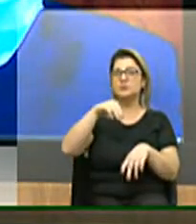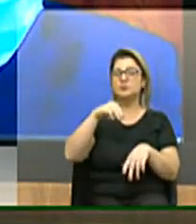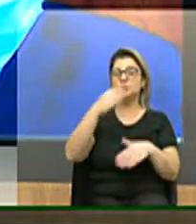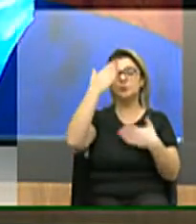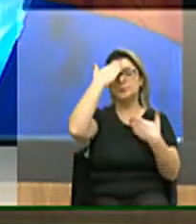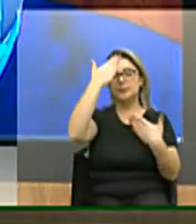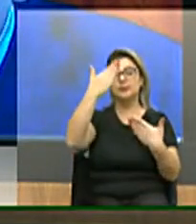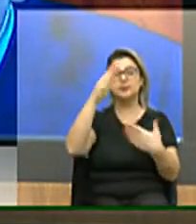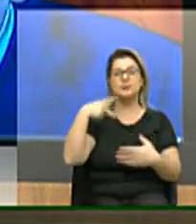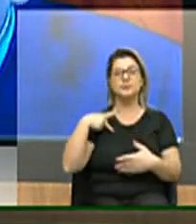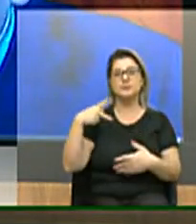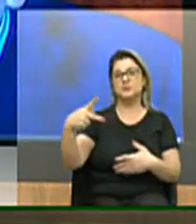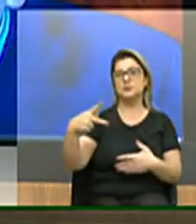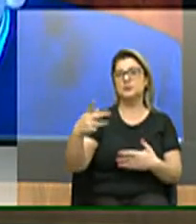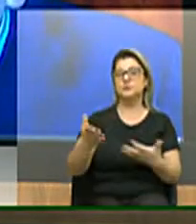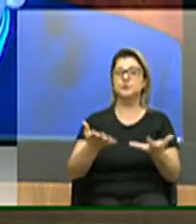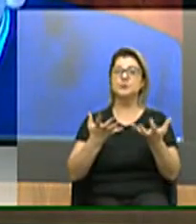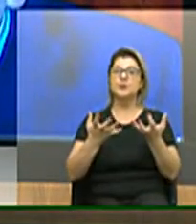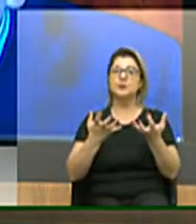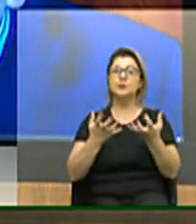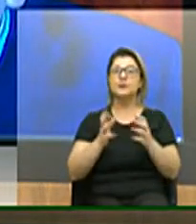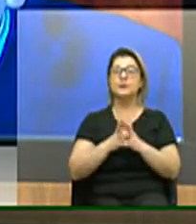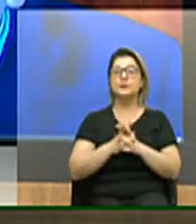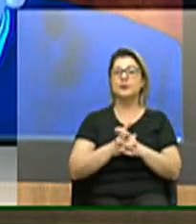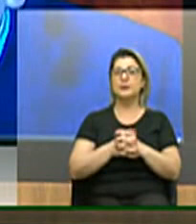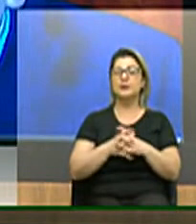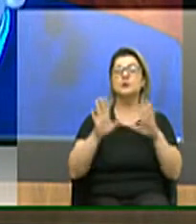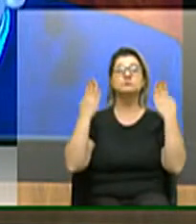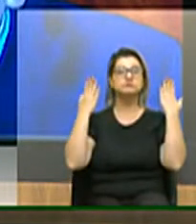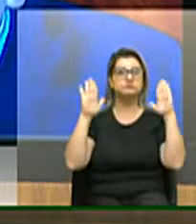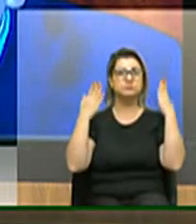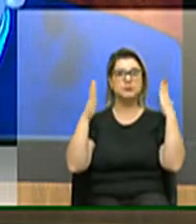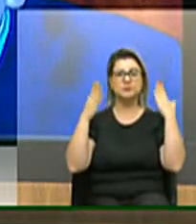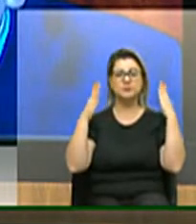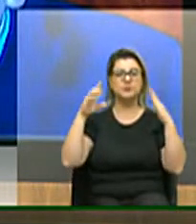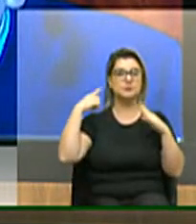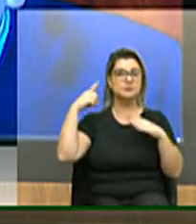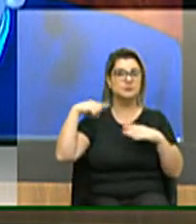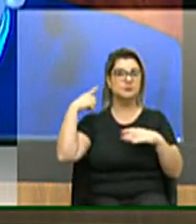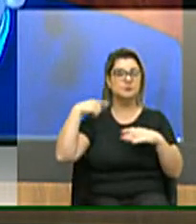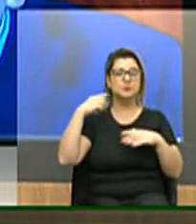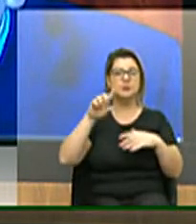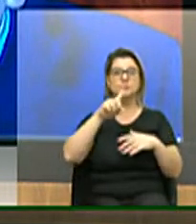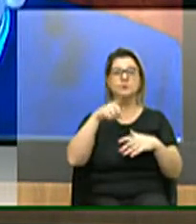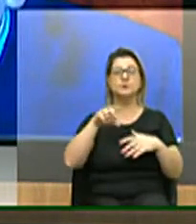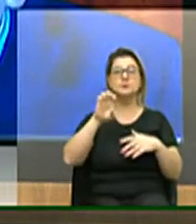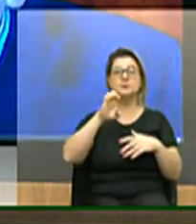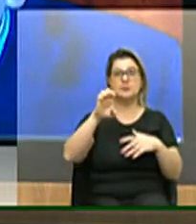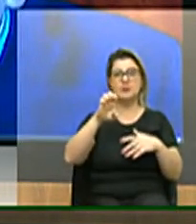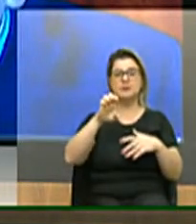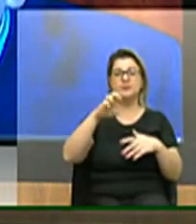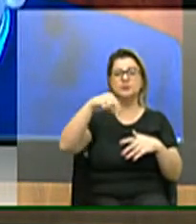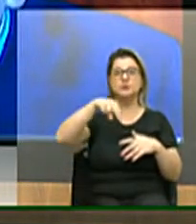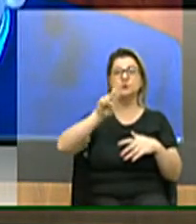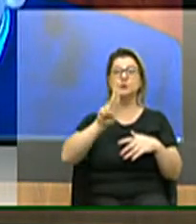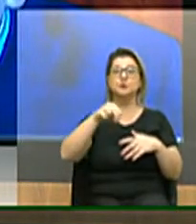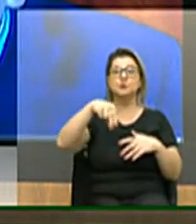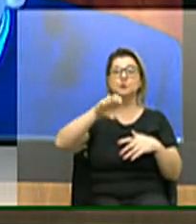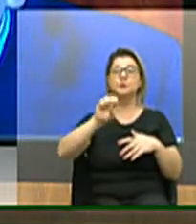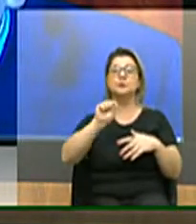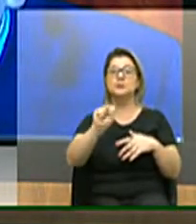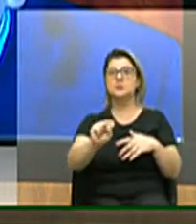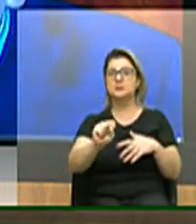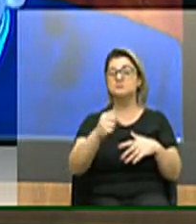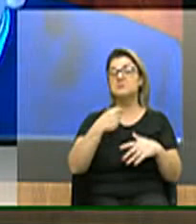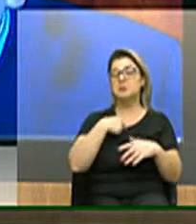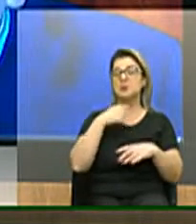Obrigada, presidente. Eu quero me manifestar parabenizando o deputado Zé Nunes. Eu que estou de Porto Alegre e era